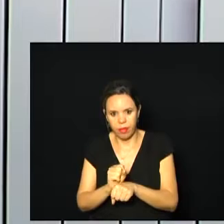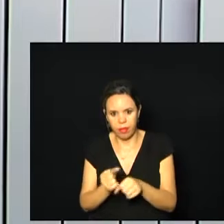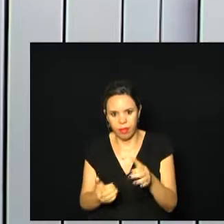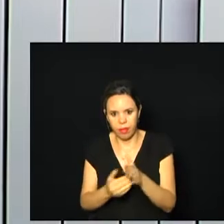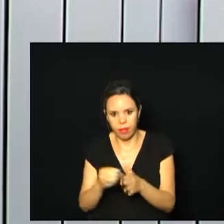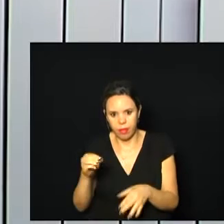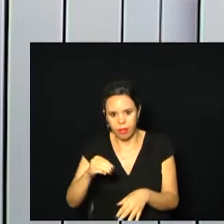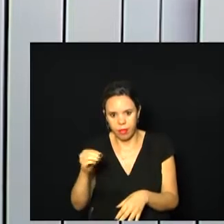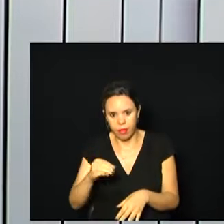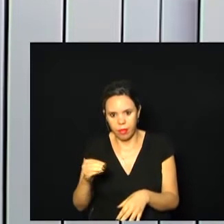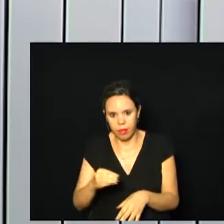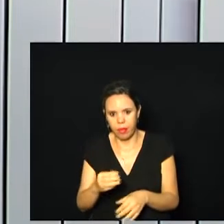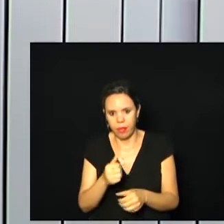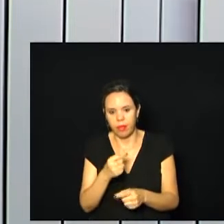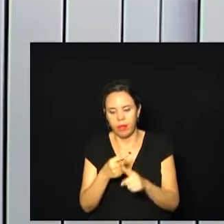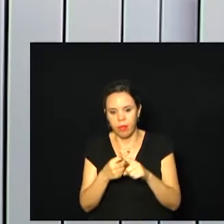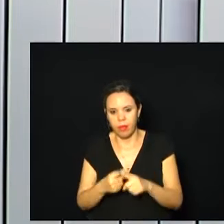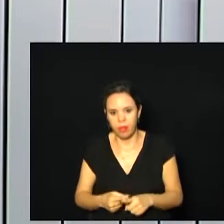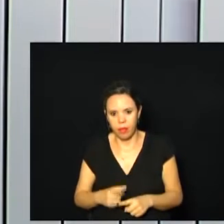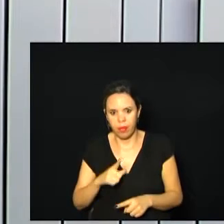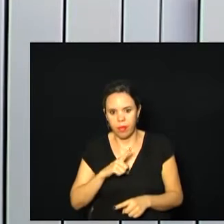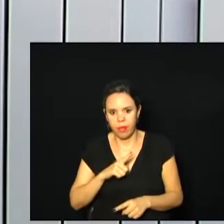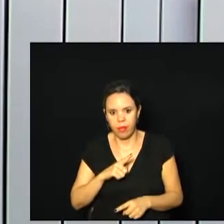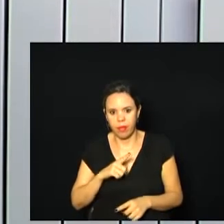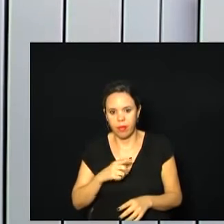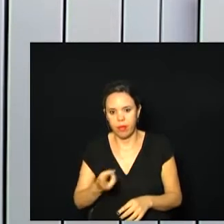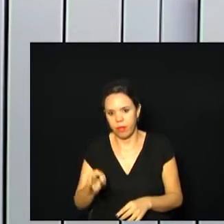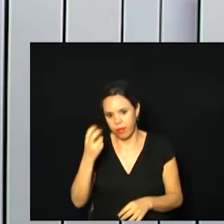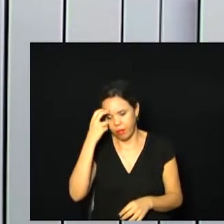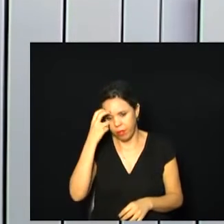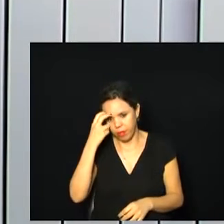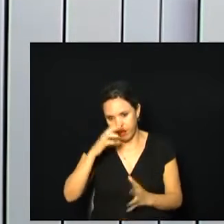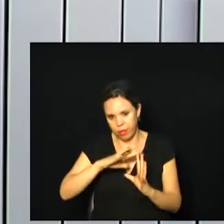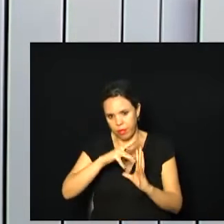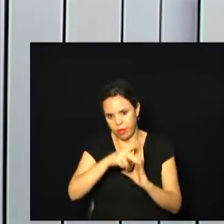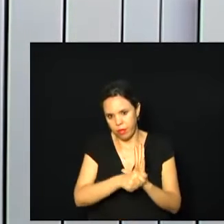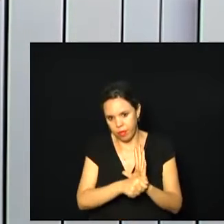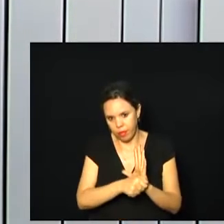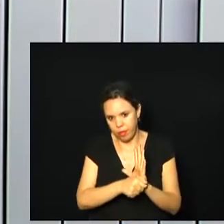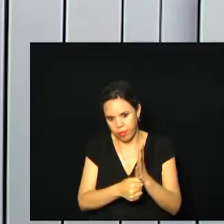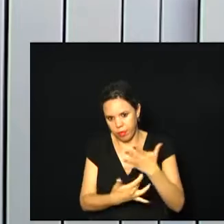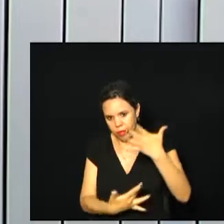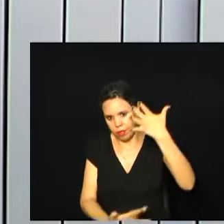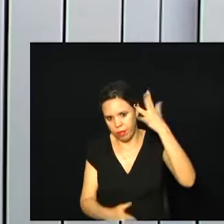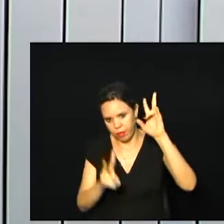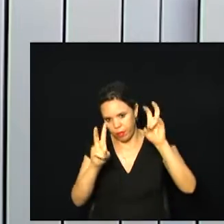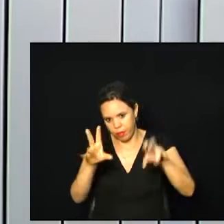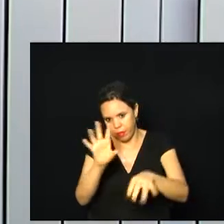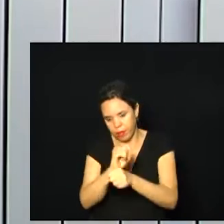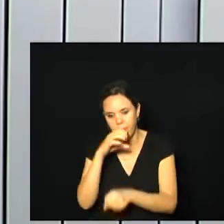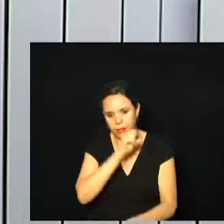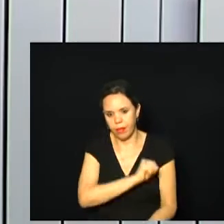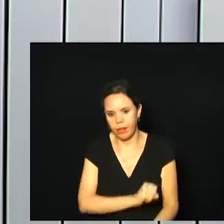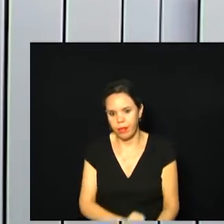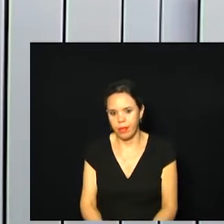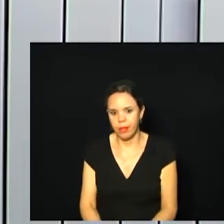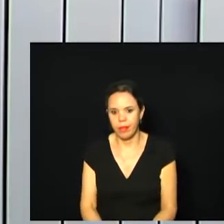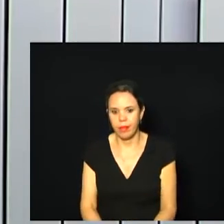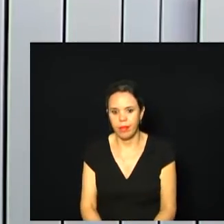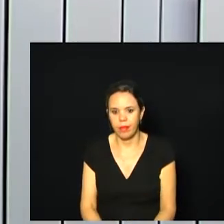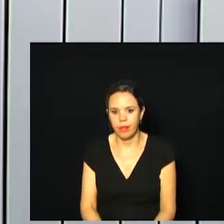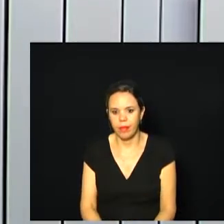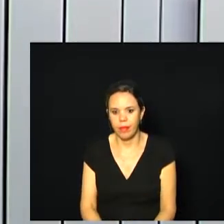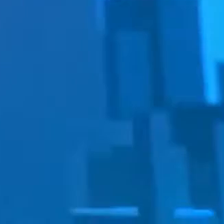últimos minutos da partida. Tem ainda o nosso quadro de cultura, giro ambiental, muitos assuntos. Não sai daí que o intervalo é